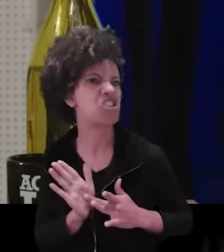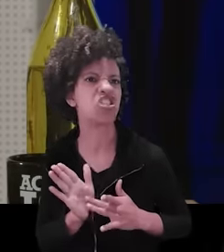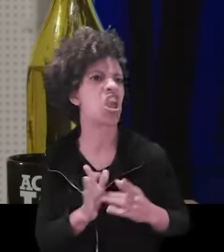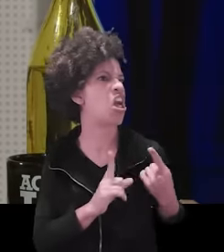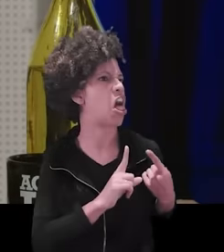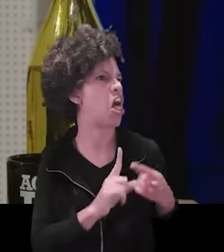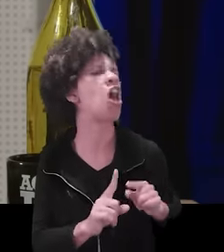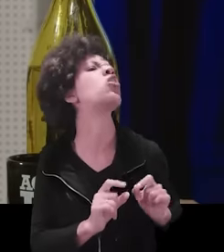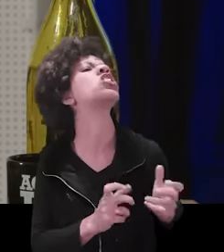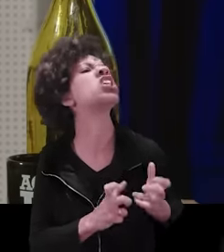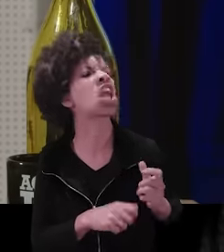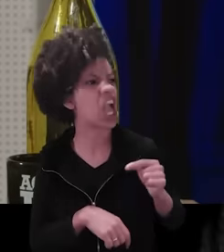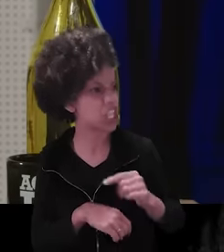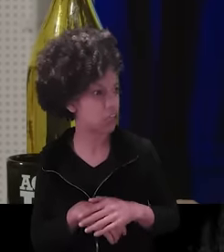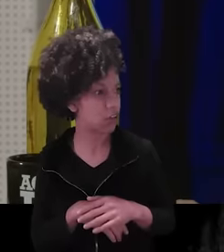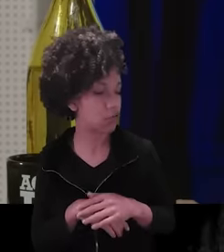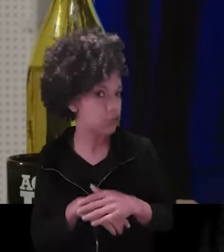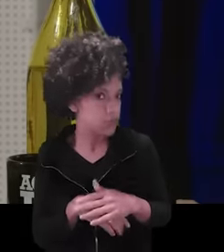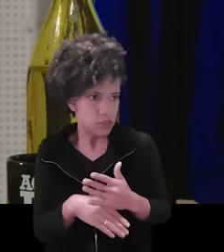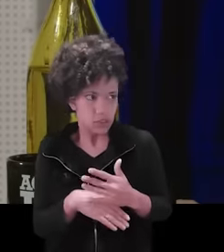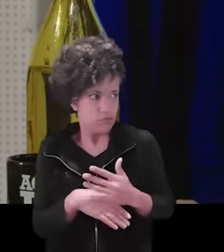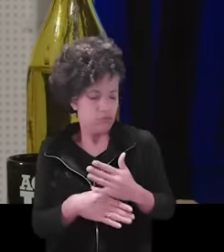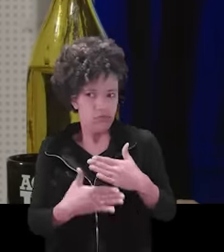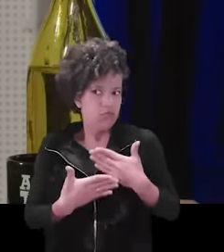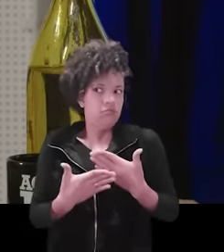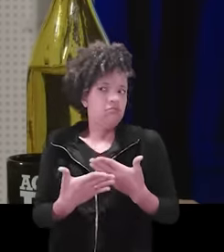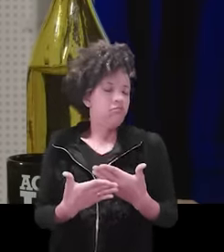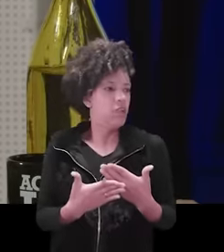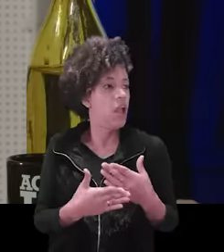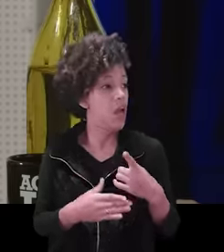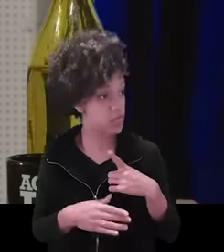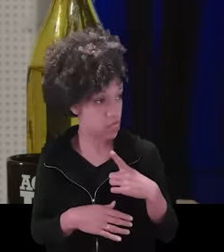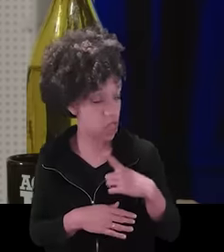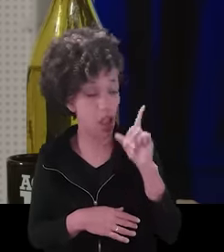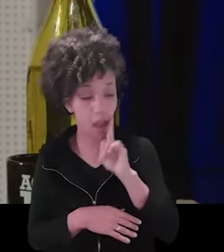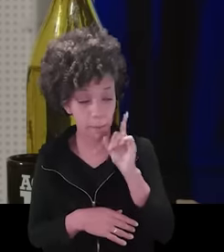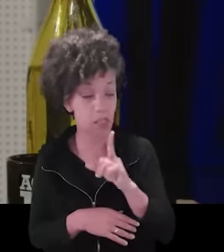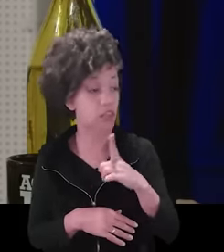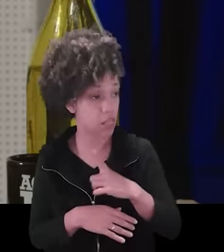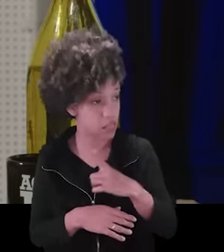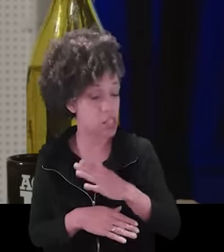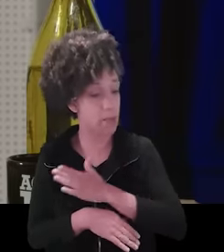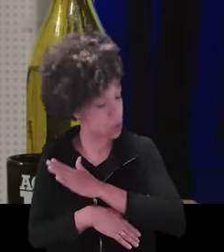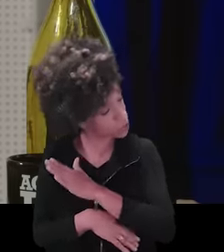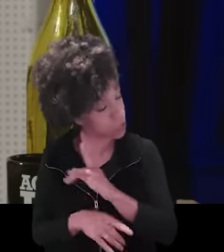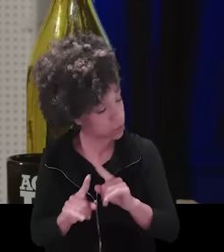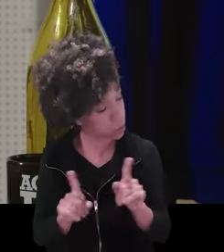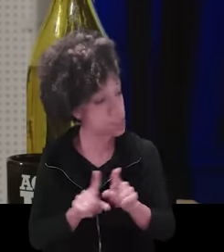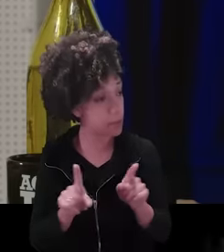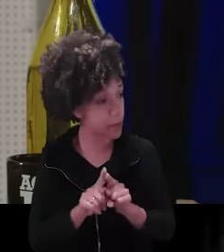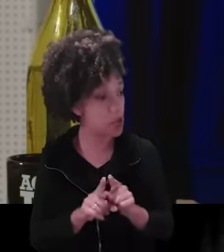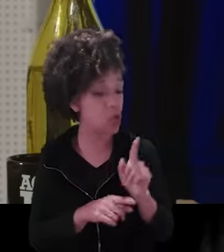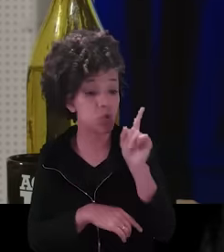só que que essa pessoa tá querendo um negócio assim horroroso existe Brasil americanos que tem esse preconceito